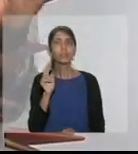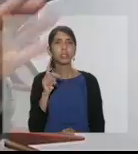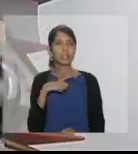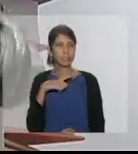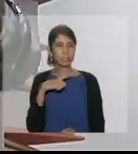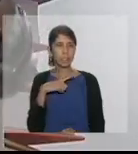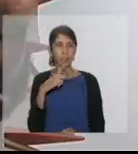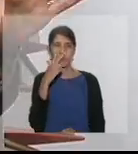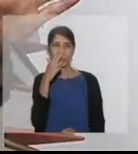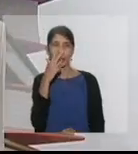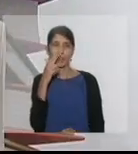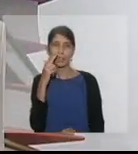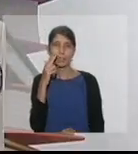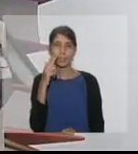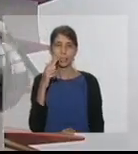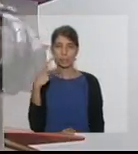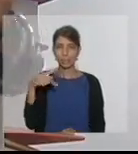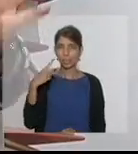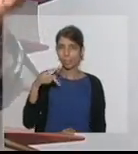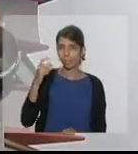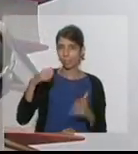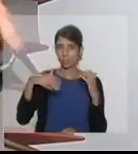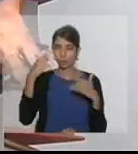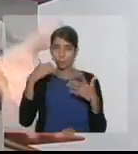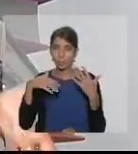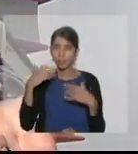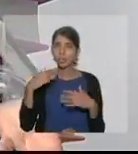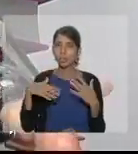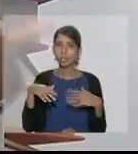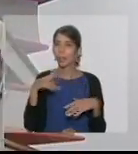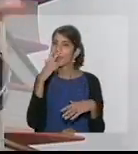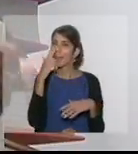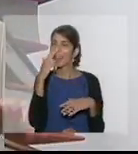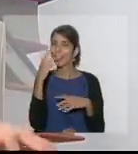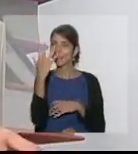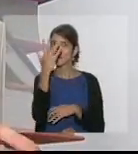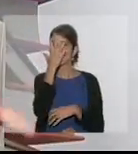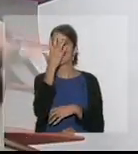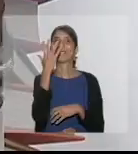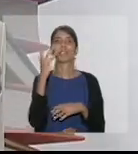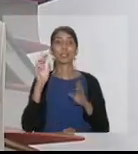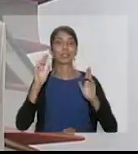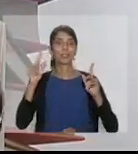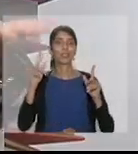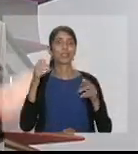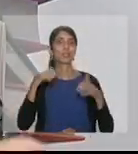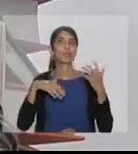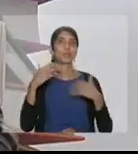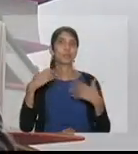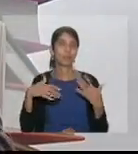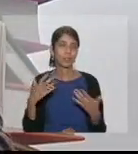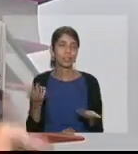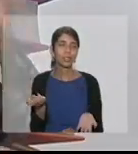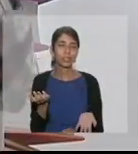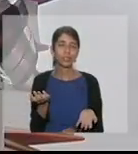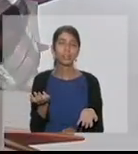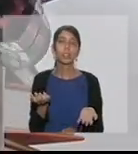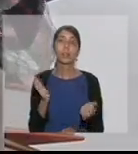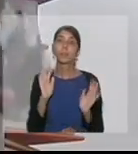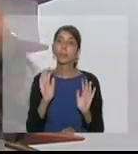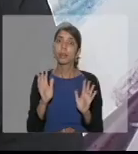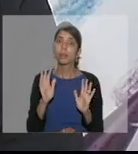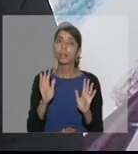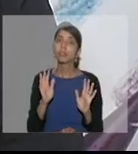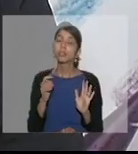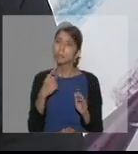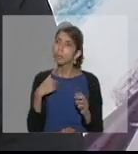pouco dessa maquiagem, porque querendo ou não, na fanpage você veste uma máscara, todos nós vestimos, é hipócrita quem diz que não veste. Claro, com Mas